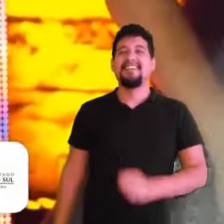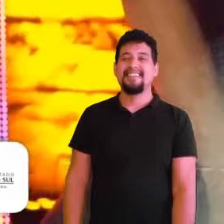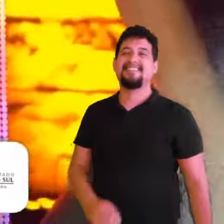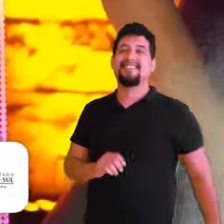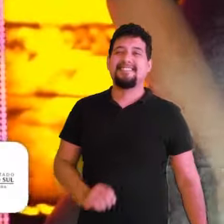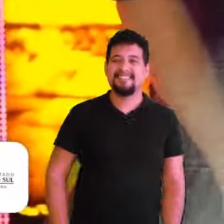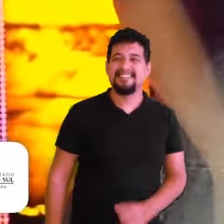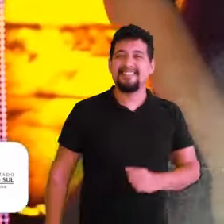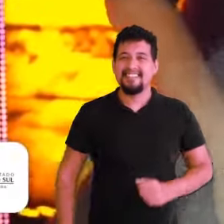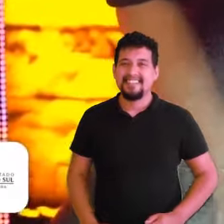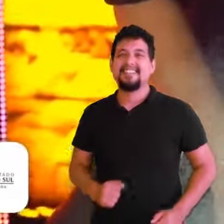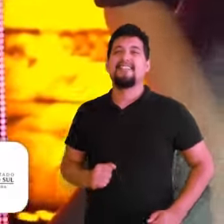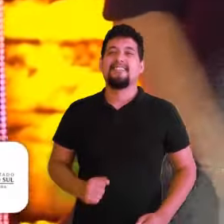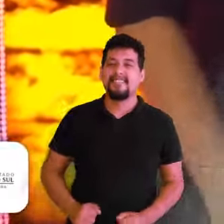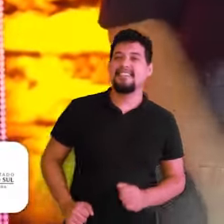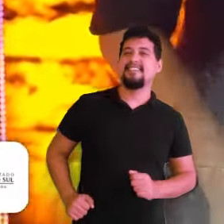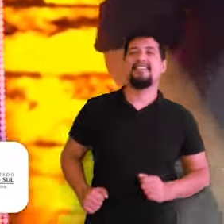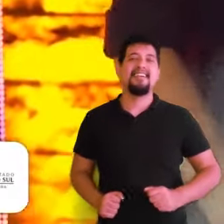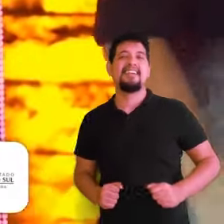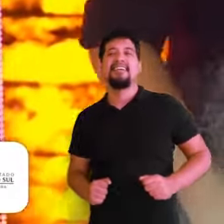Mas quem é que não sai?